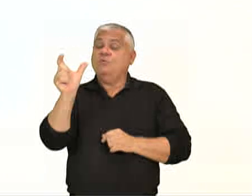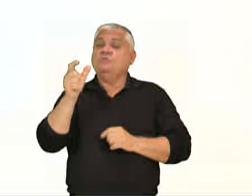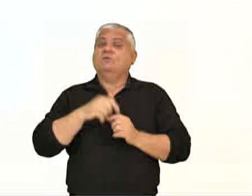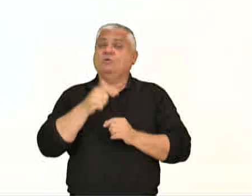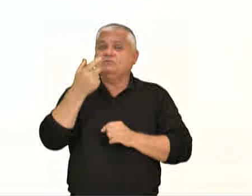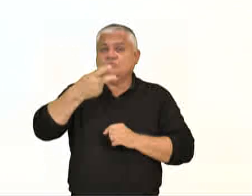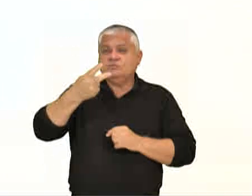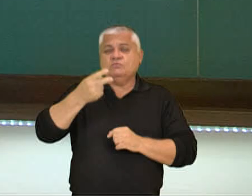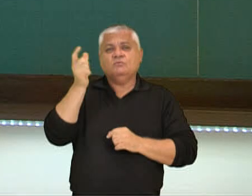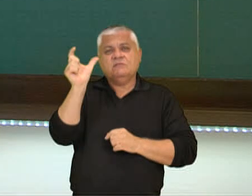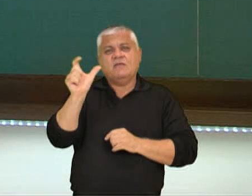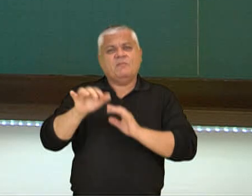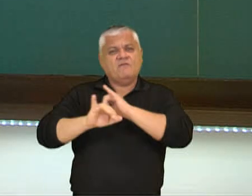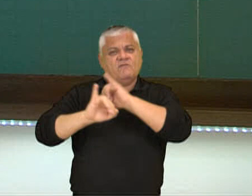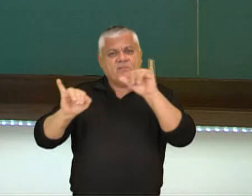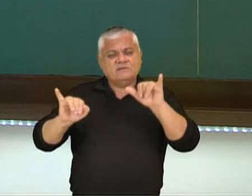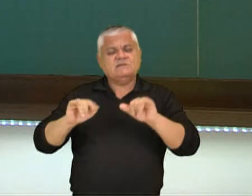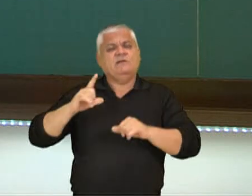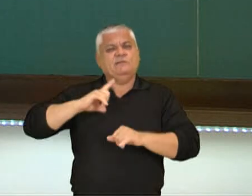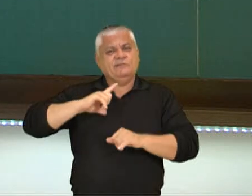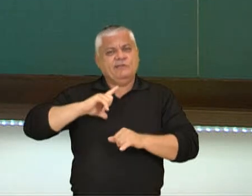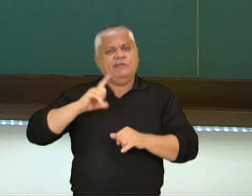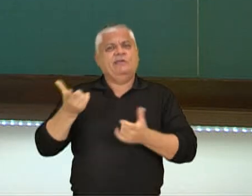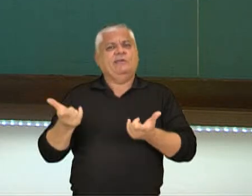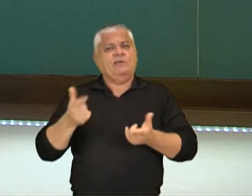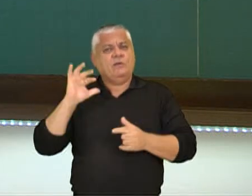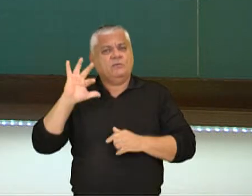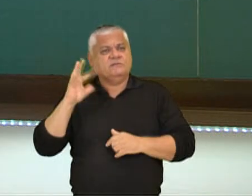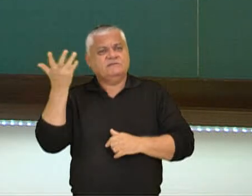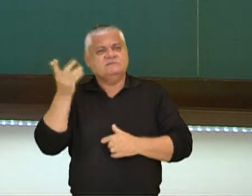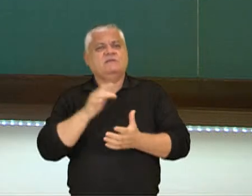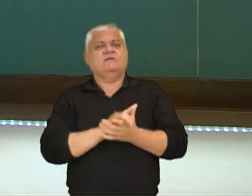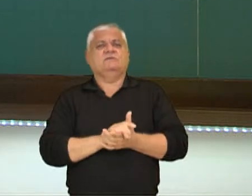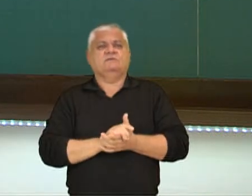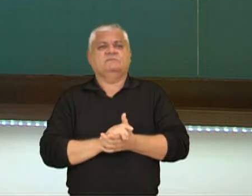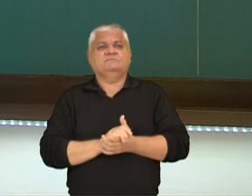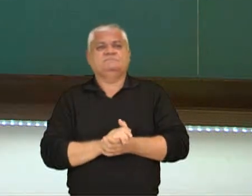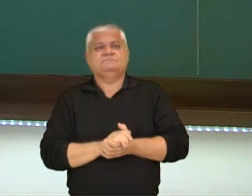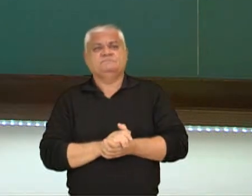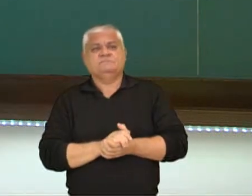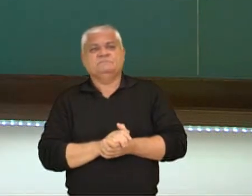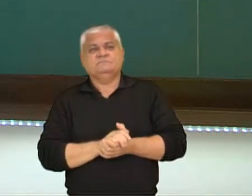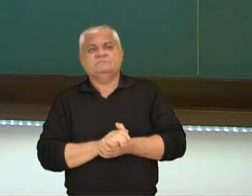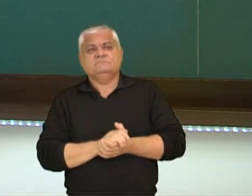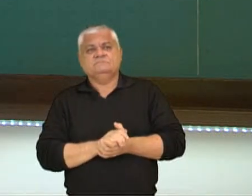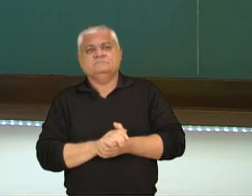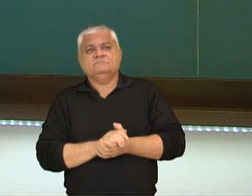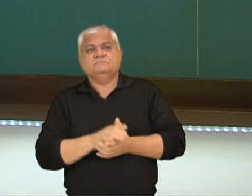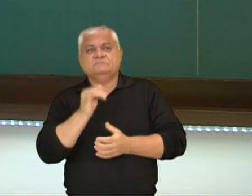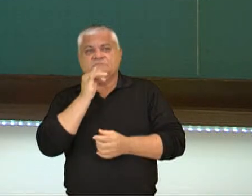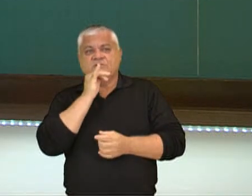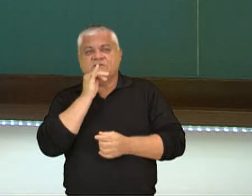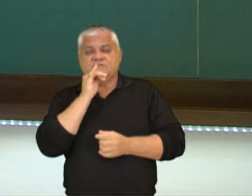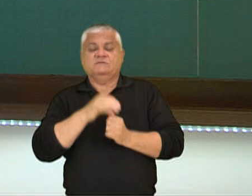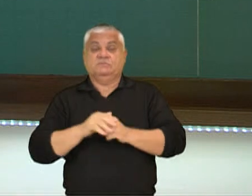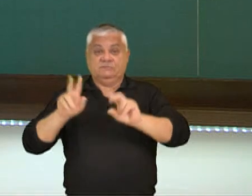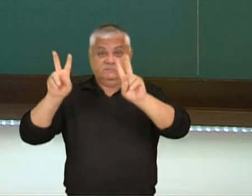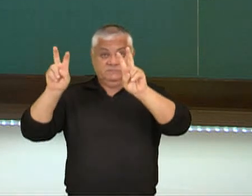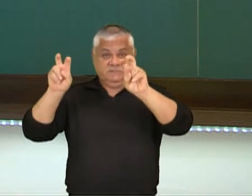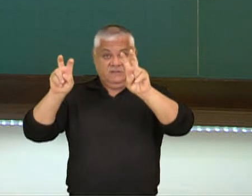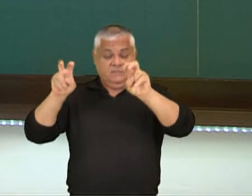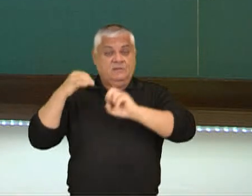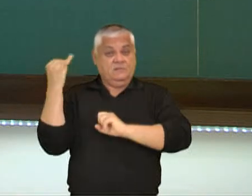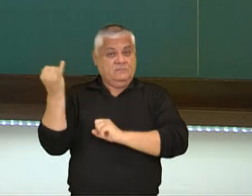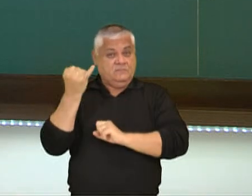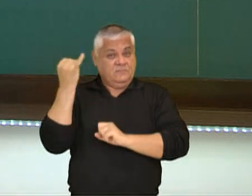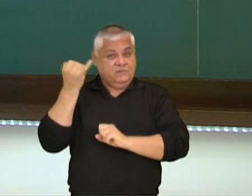quê? Outra informação, outro fato, outra notícia. E a reportagem, cuja temática é